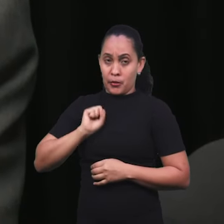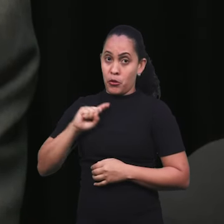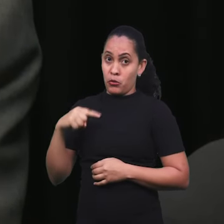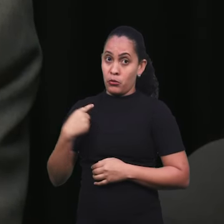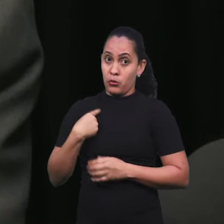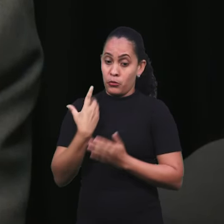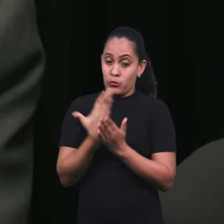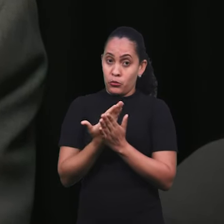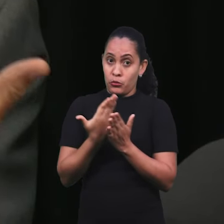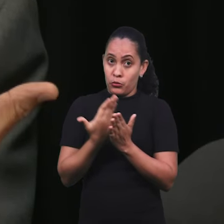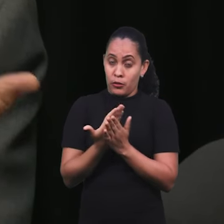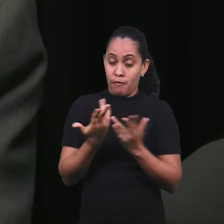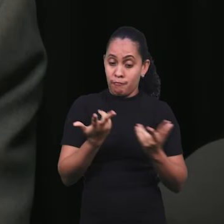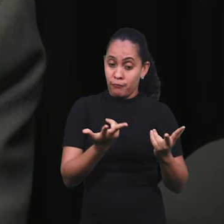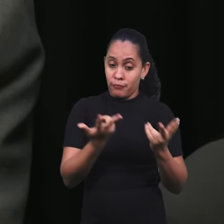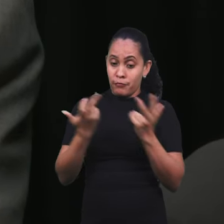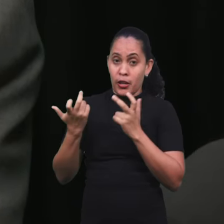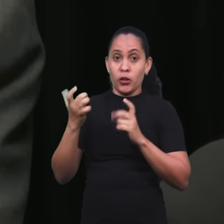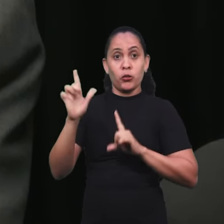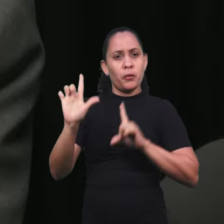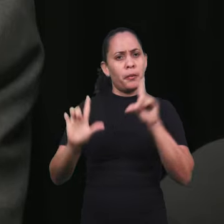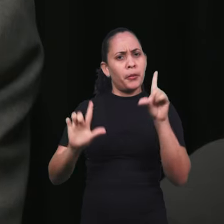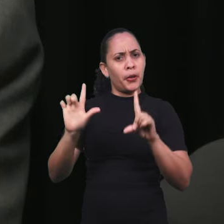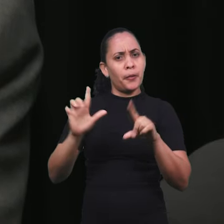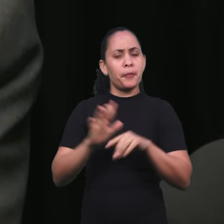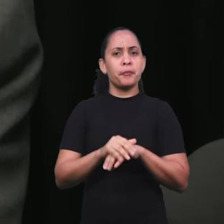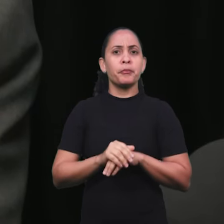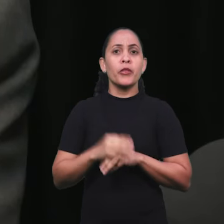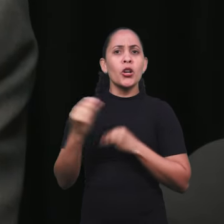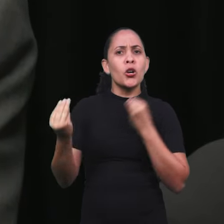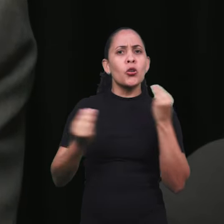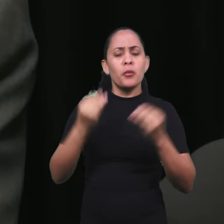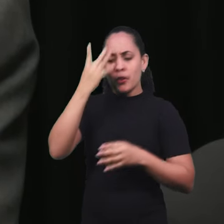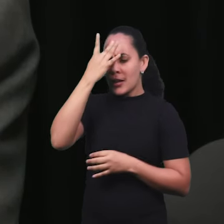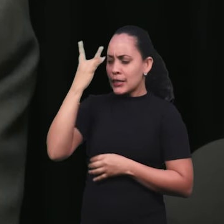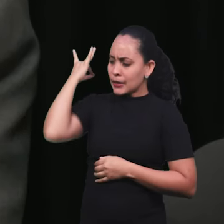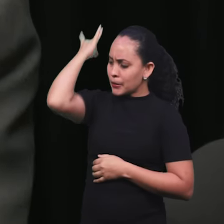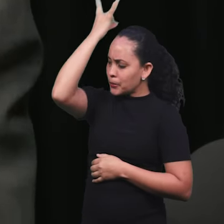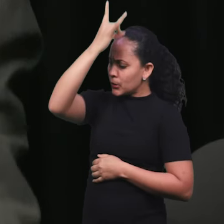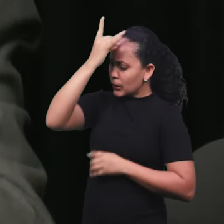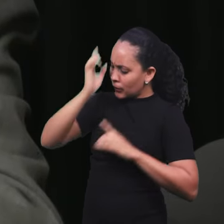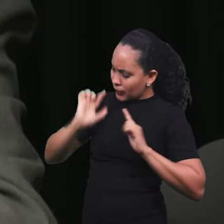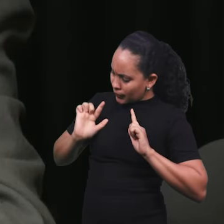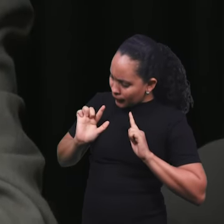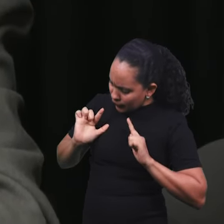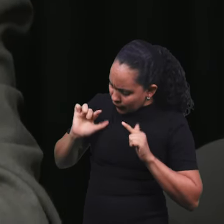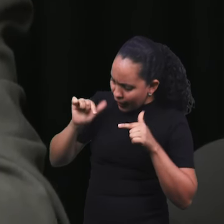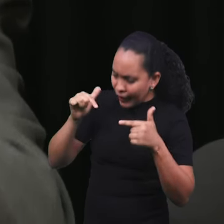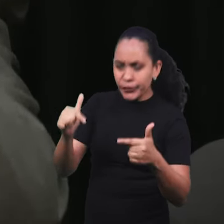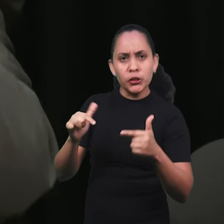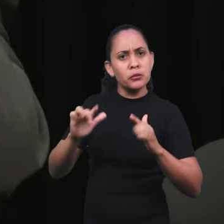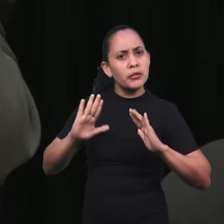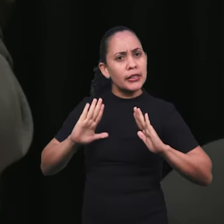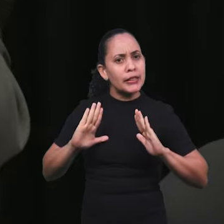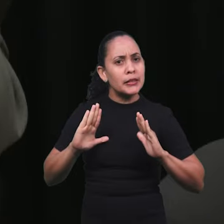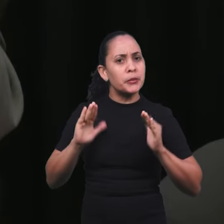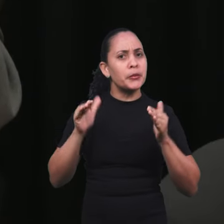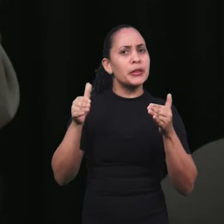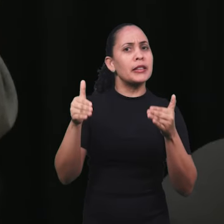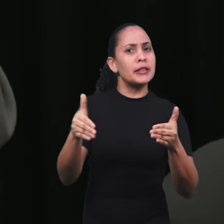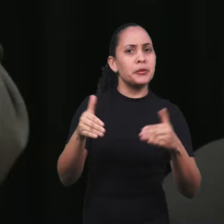vamos ver agora, né, já vimos no primeiro episódio, e como o Espírito está presente falando